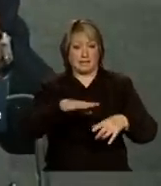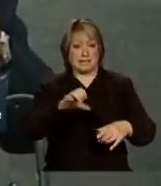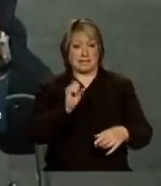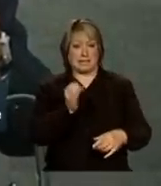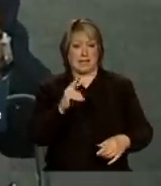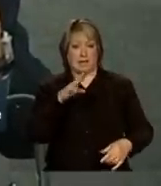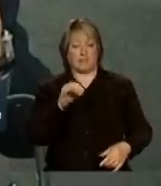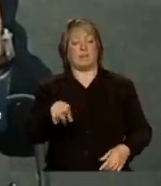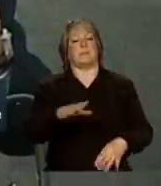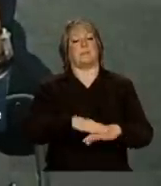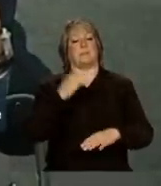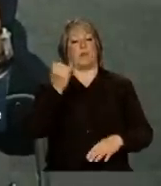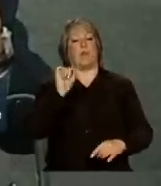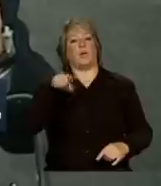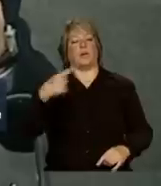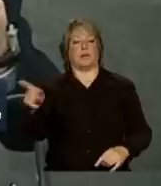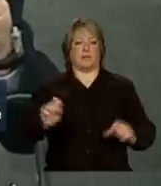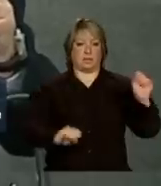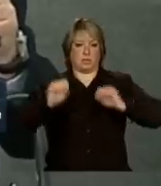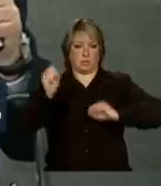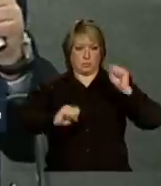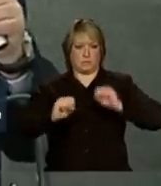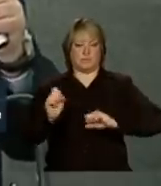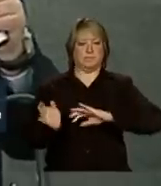do que ainda na indústria